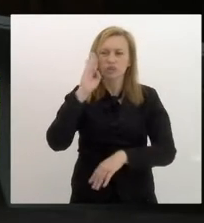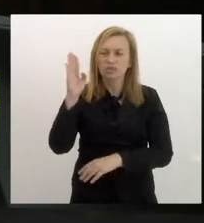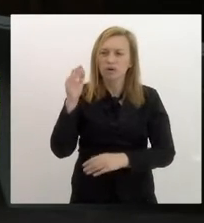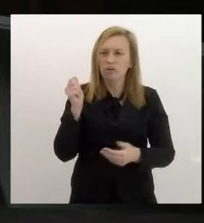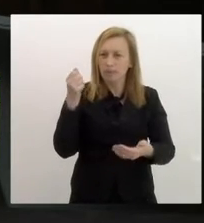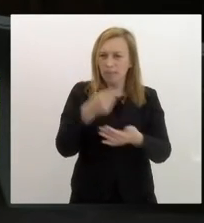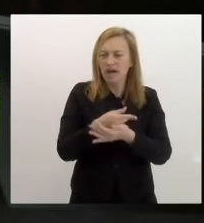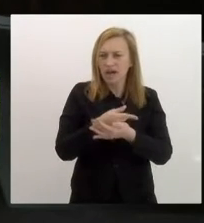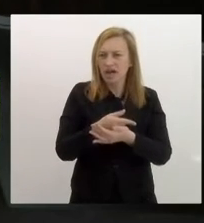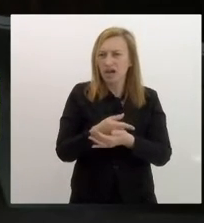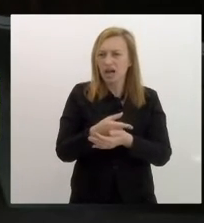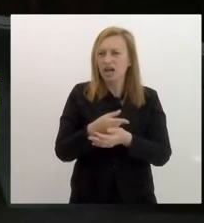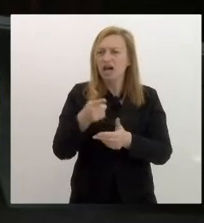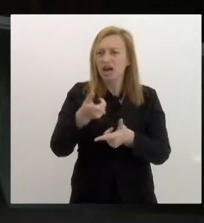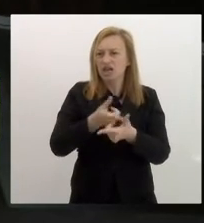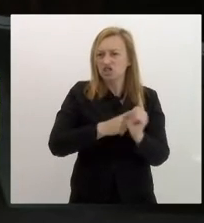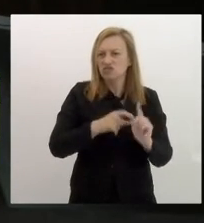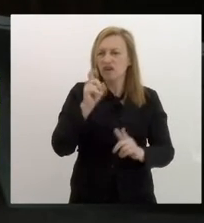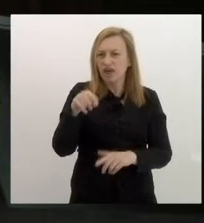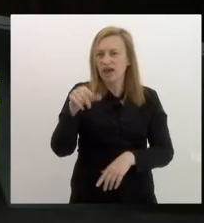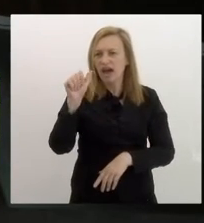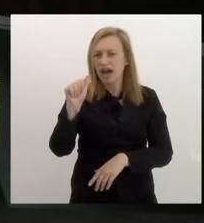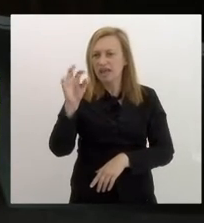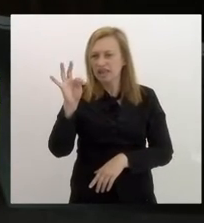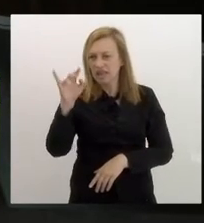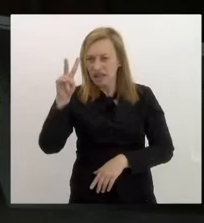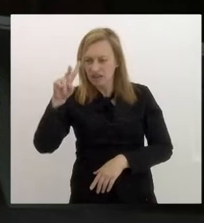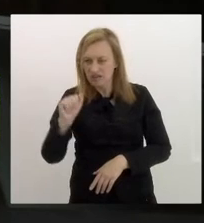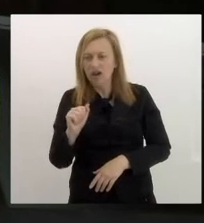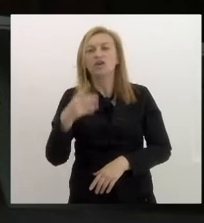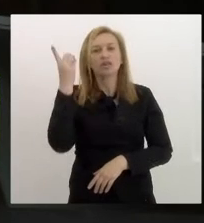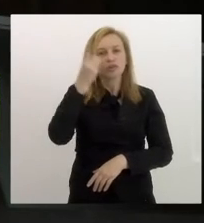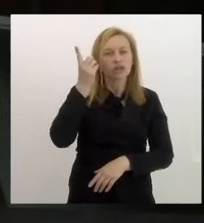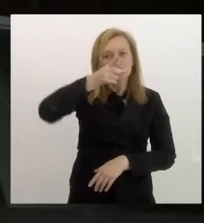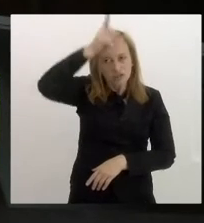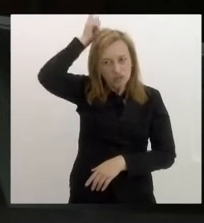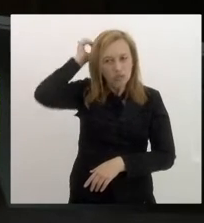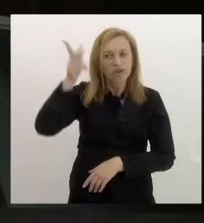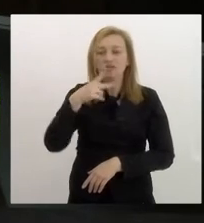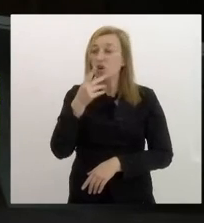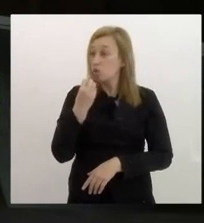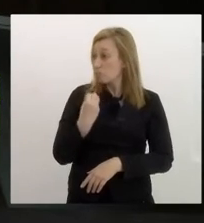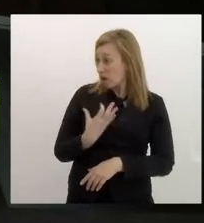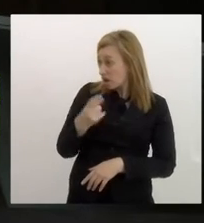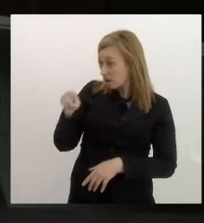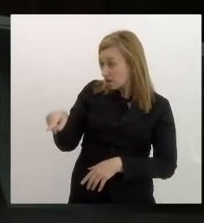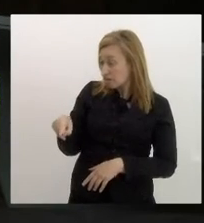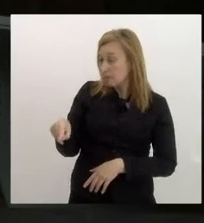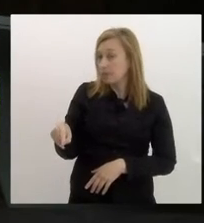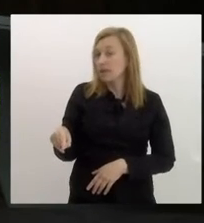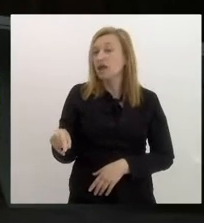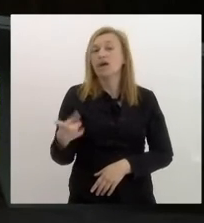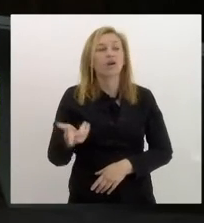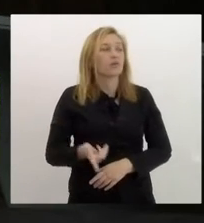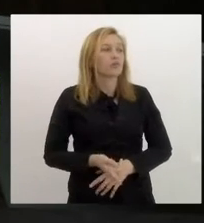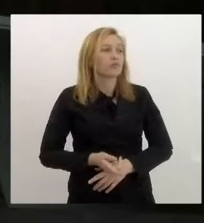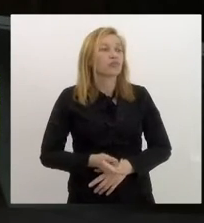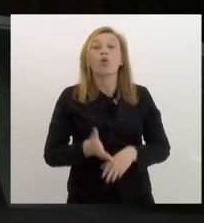para pagar essa dívida é a dívida ativa e o Deputado Luiz Paulo aqui Colocou muito bem que